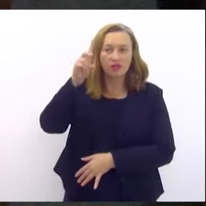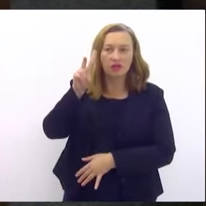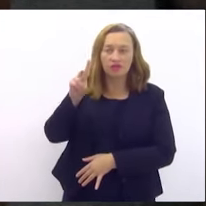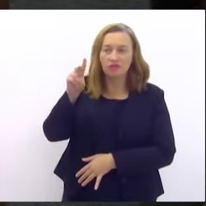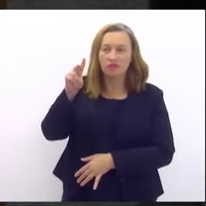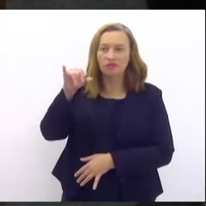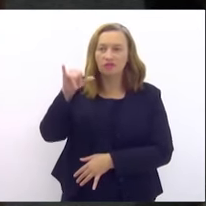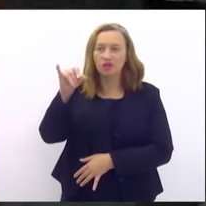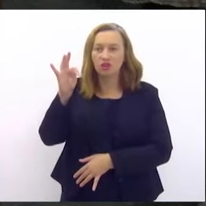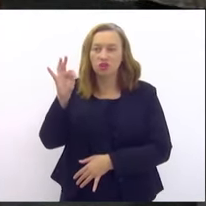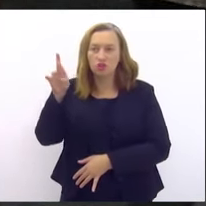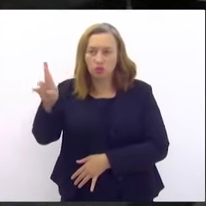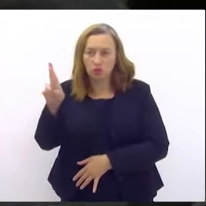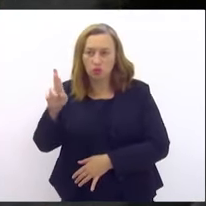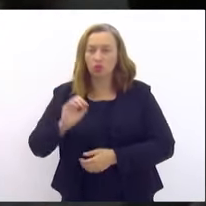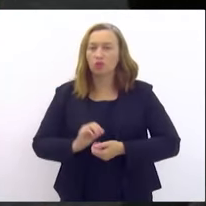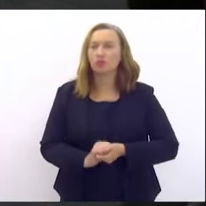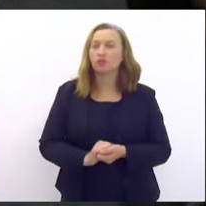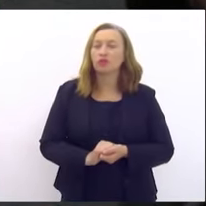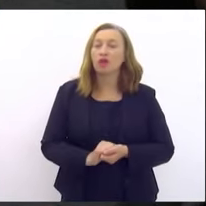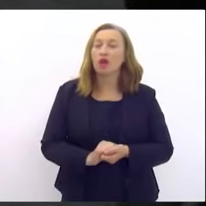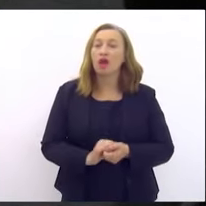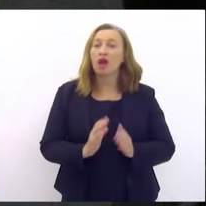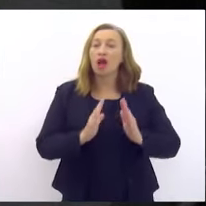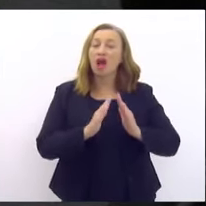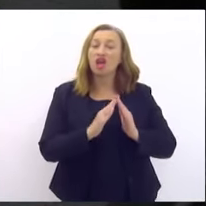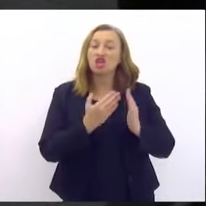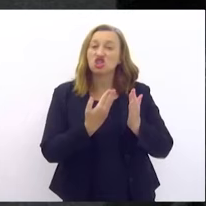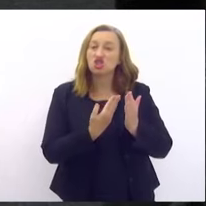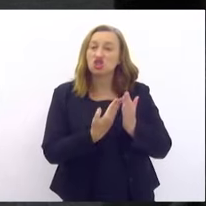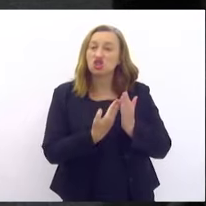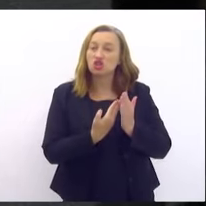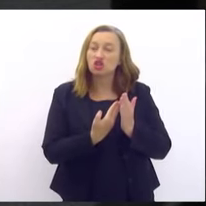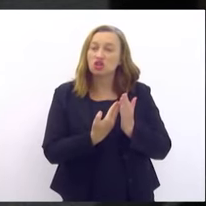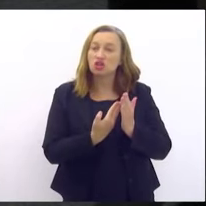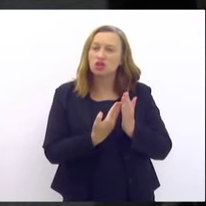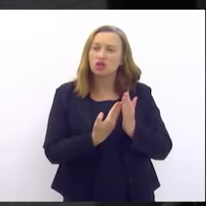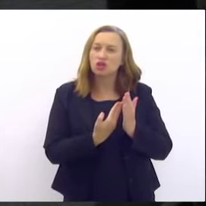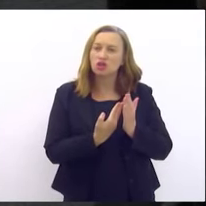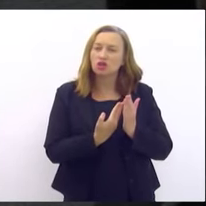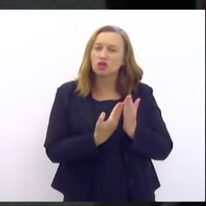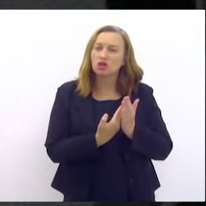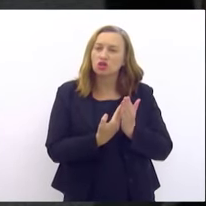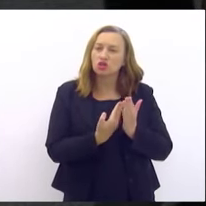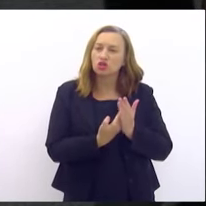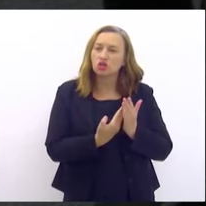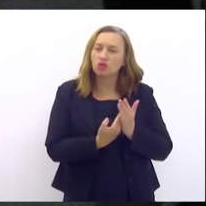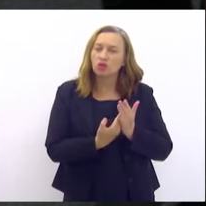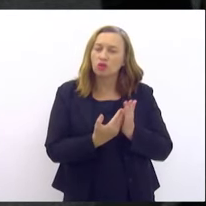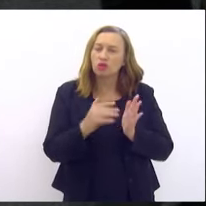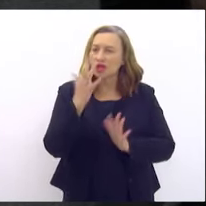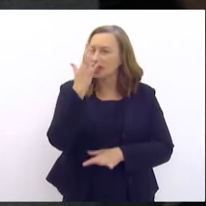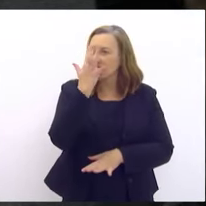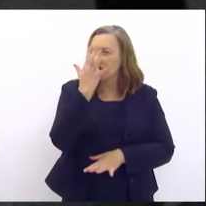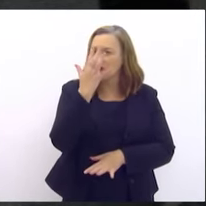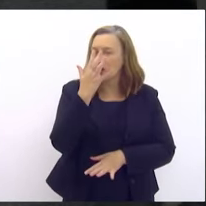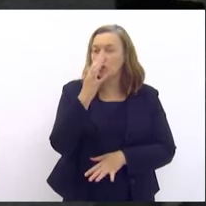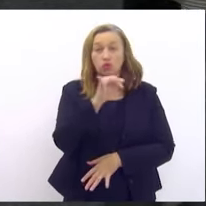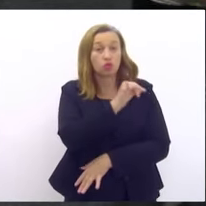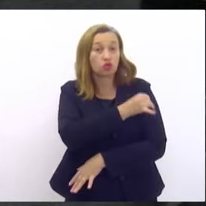de fomento para as escolas de carnaval do Estado do Rio de Janeiro de todos os grupos